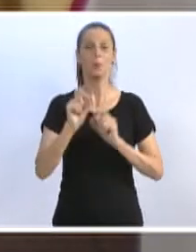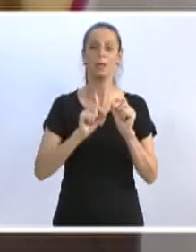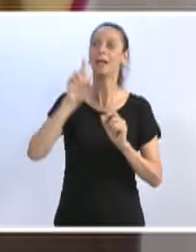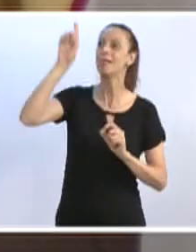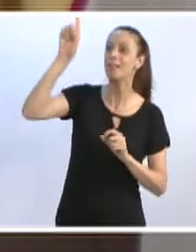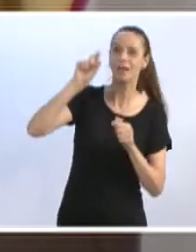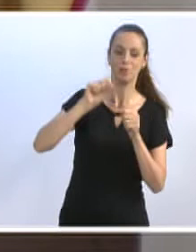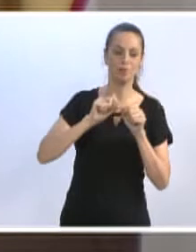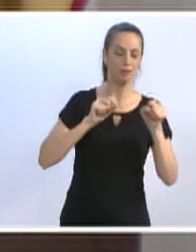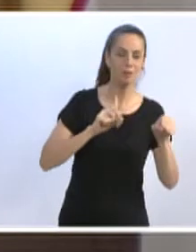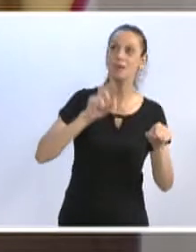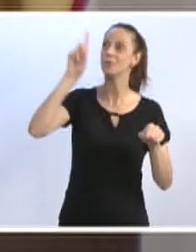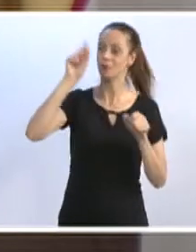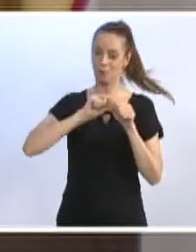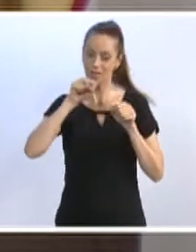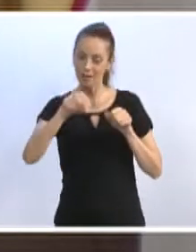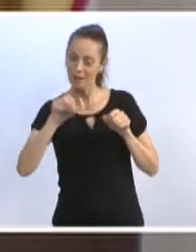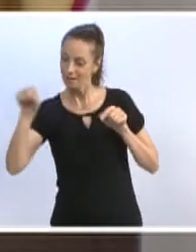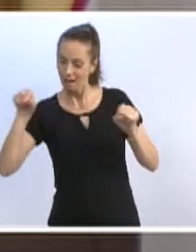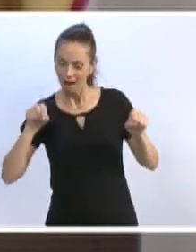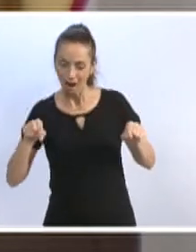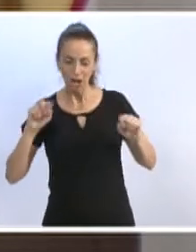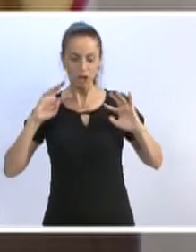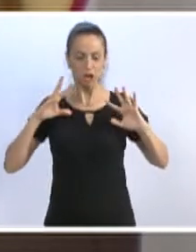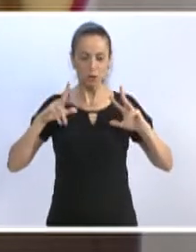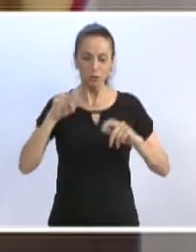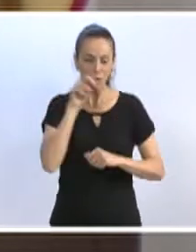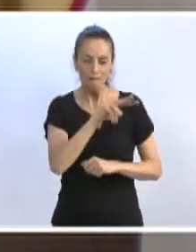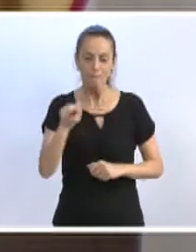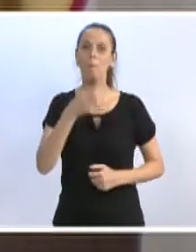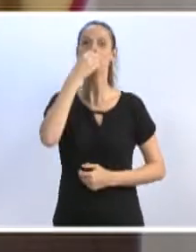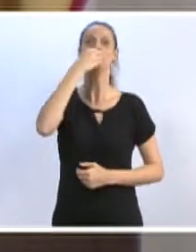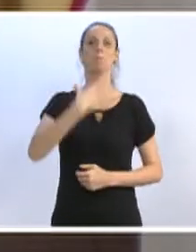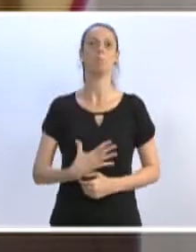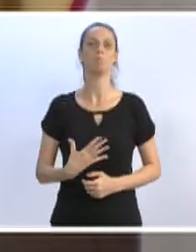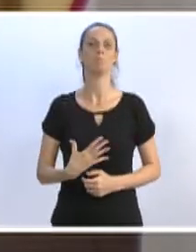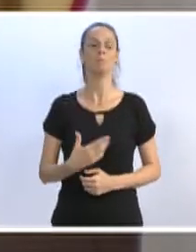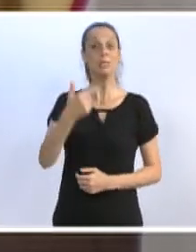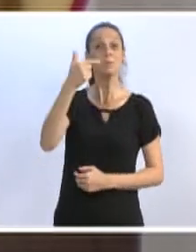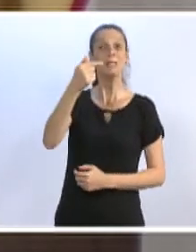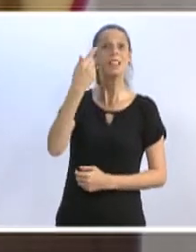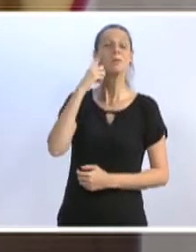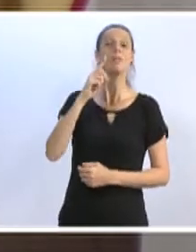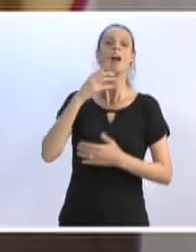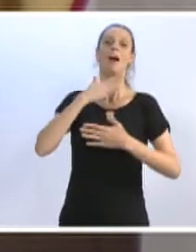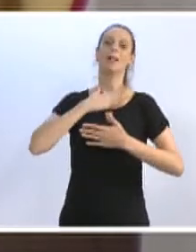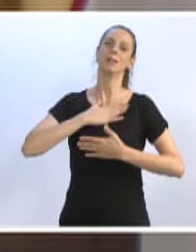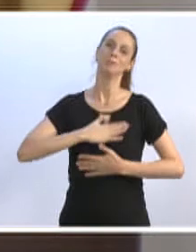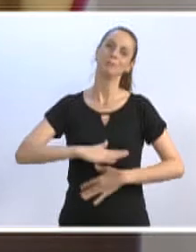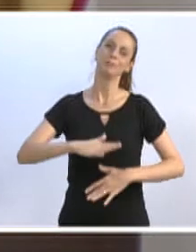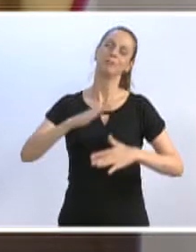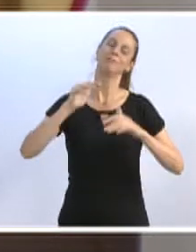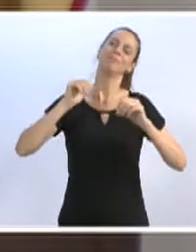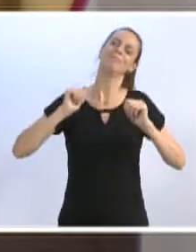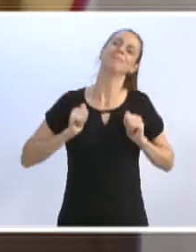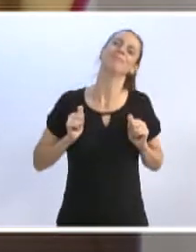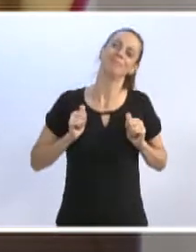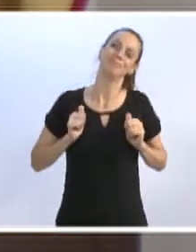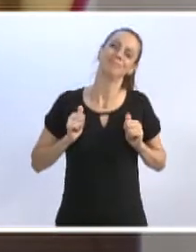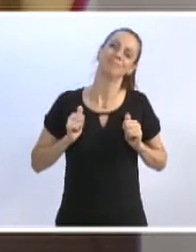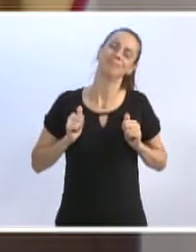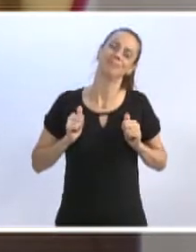fez aquilo, e viu que tudo era bom. E no 7º dia descansou.